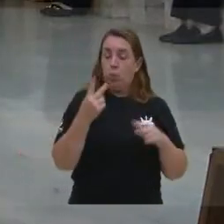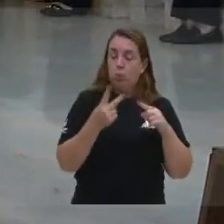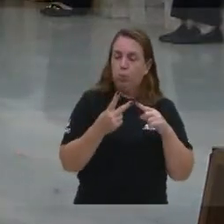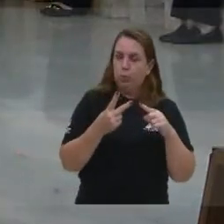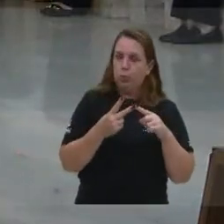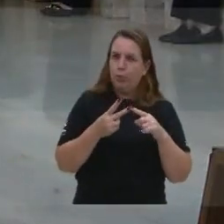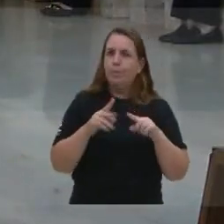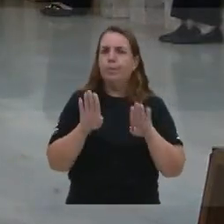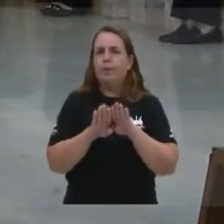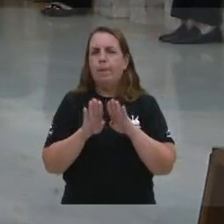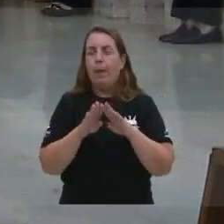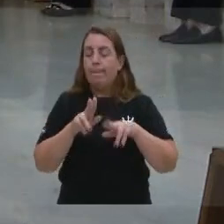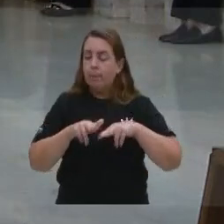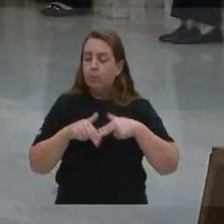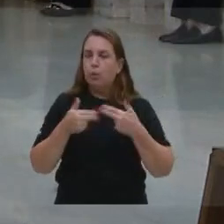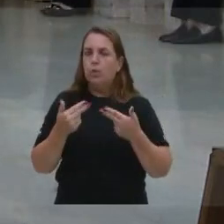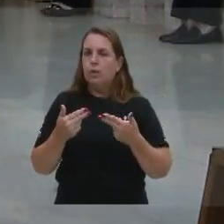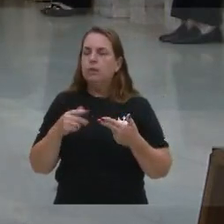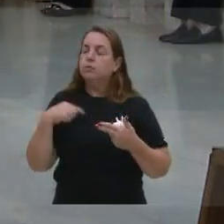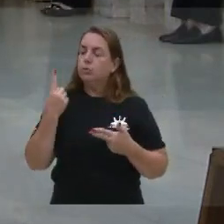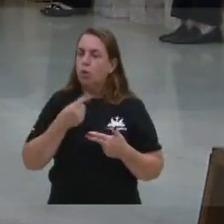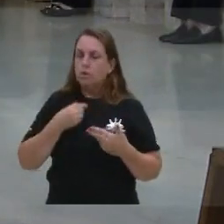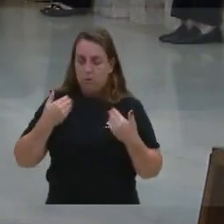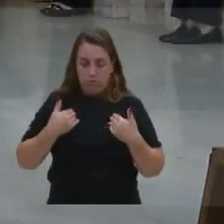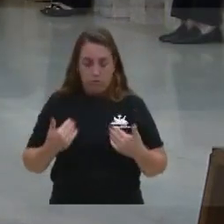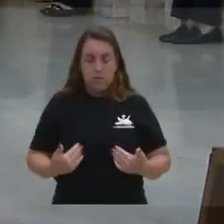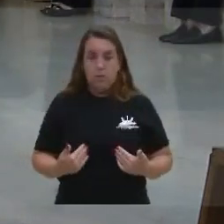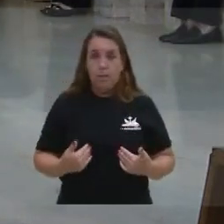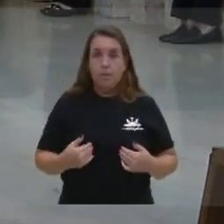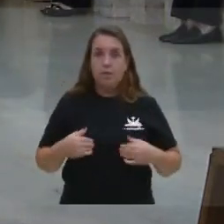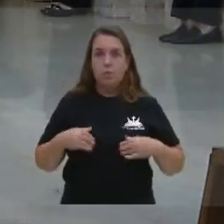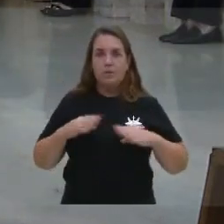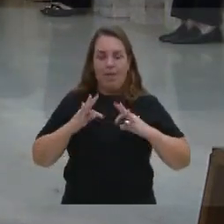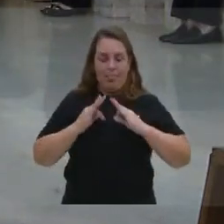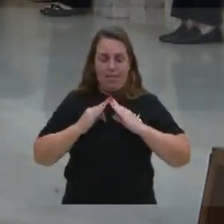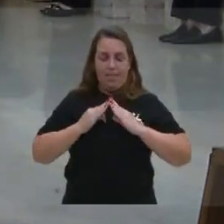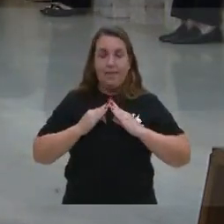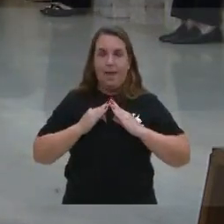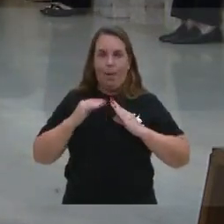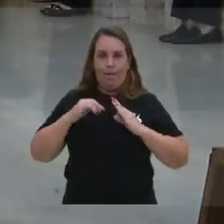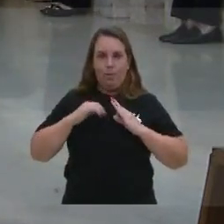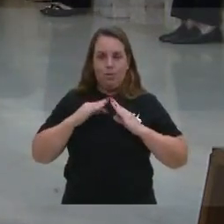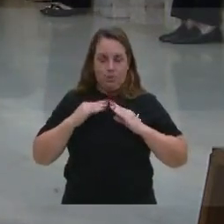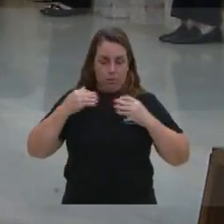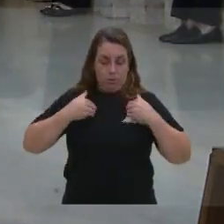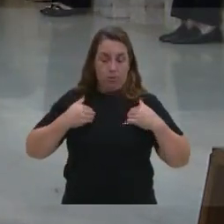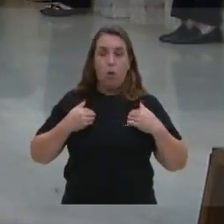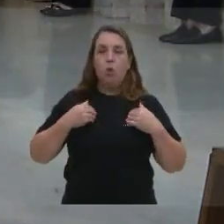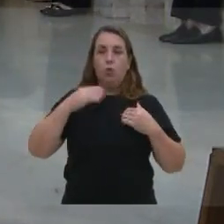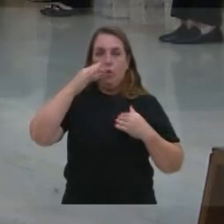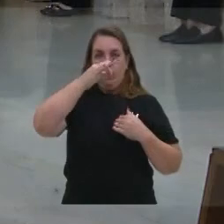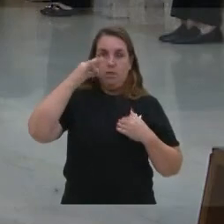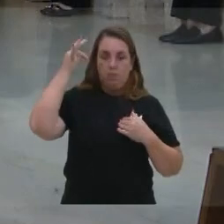por ser cristão e discípulo, nós somos templos do Espírito Santo. Está isso na segunda leitura.